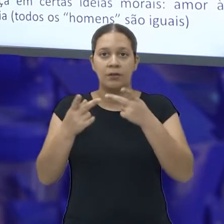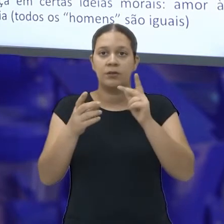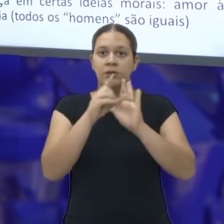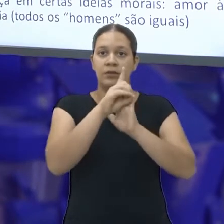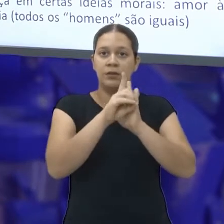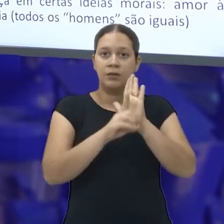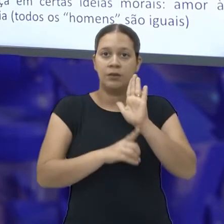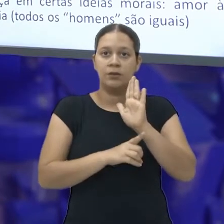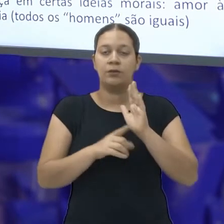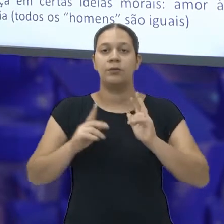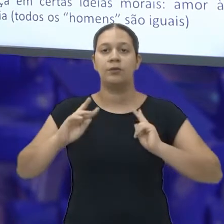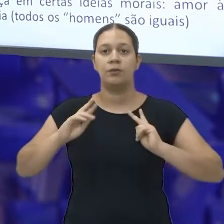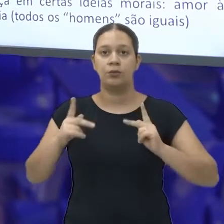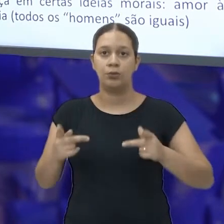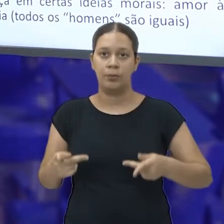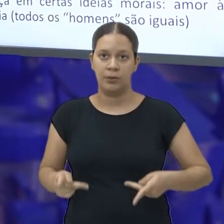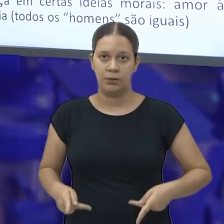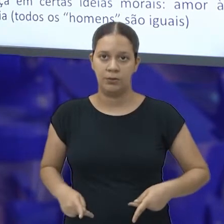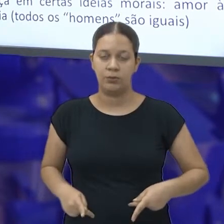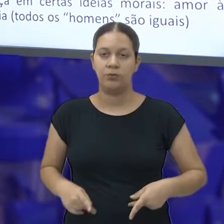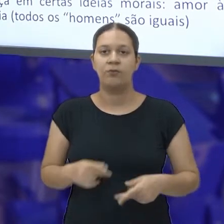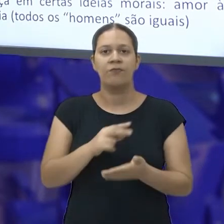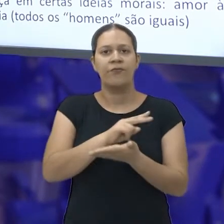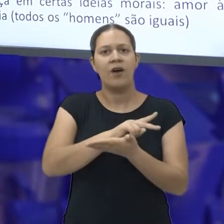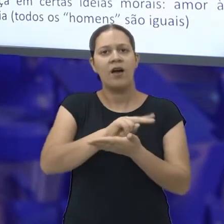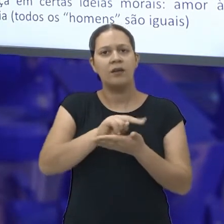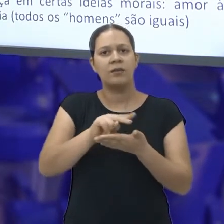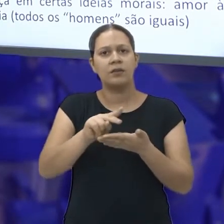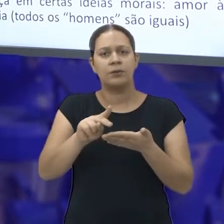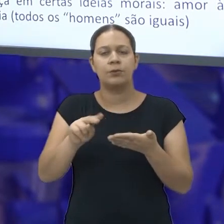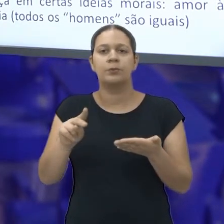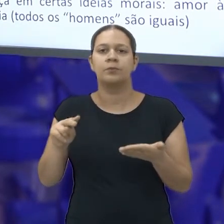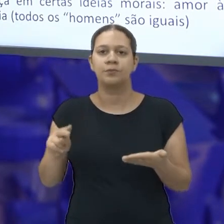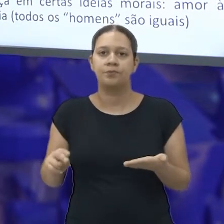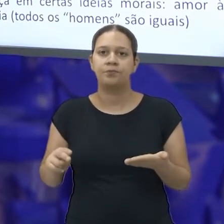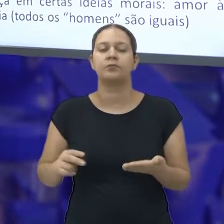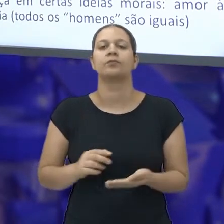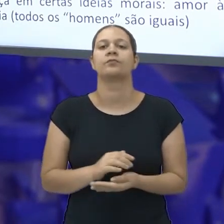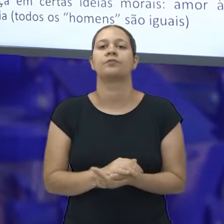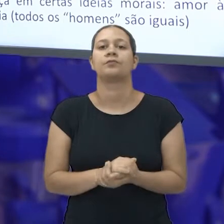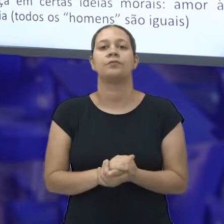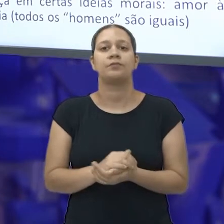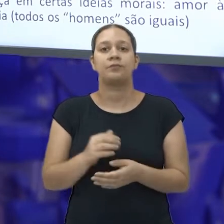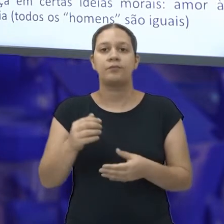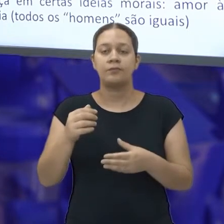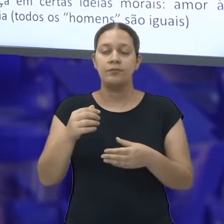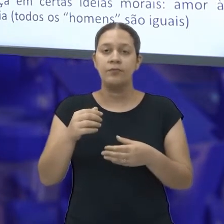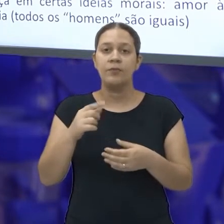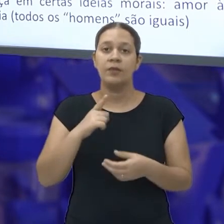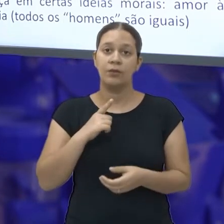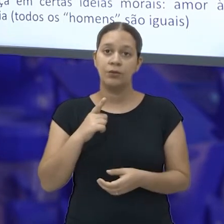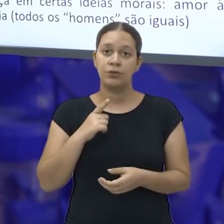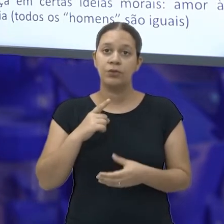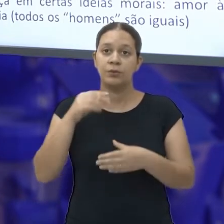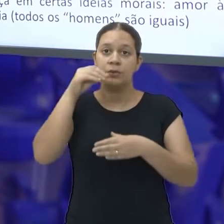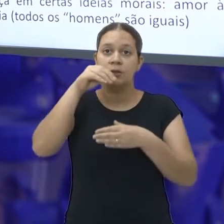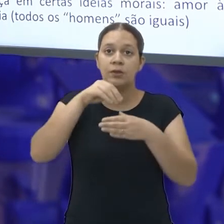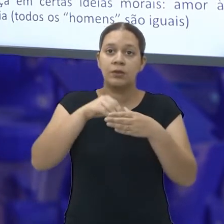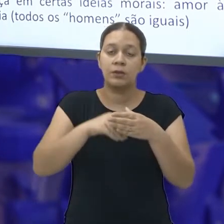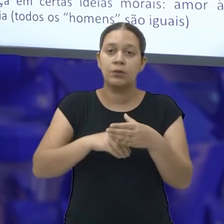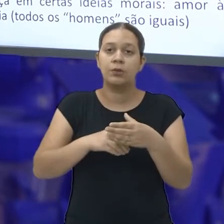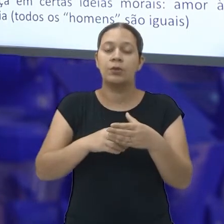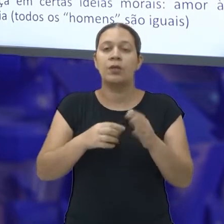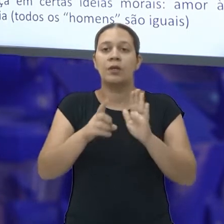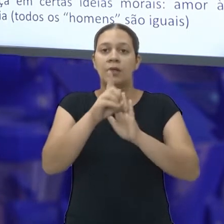de diversos direitos que a gente tem, né, compilados, unificados, né,